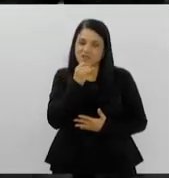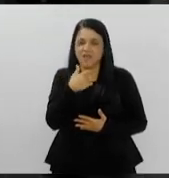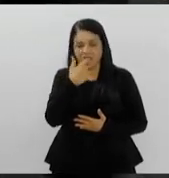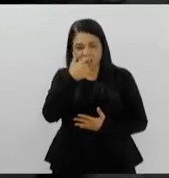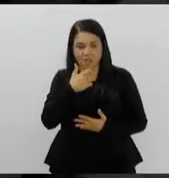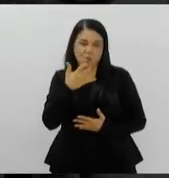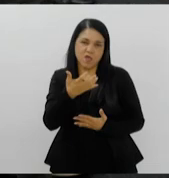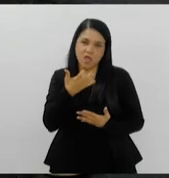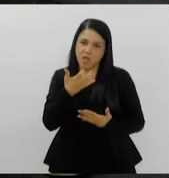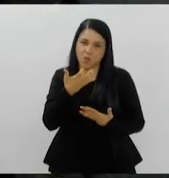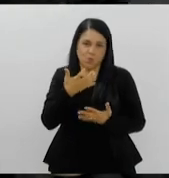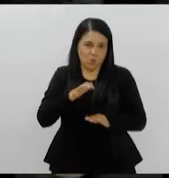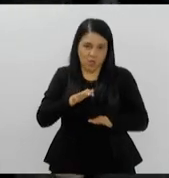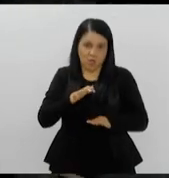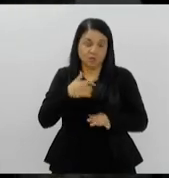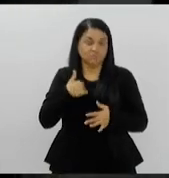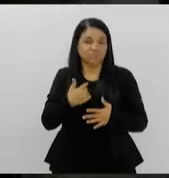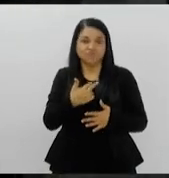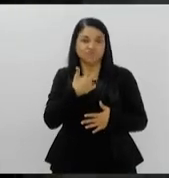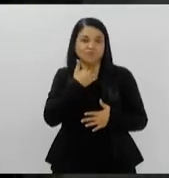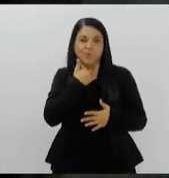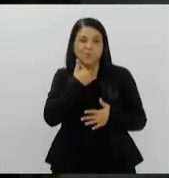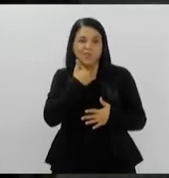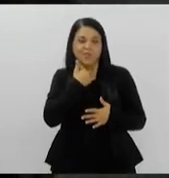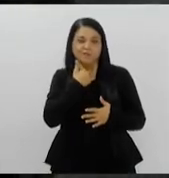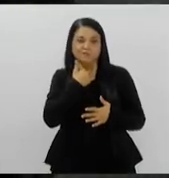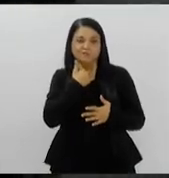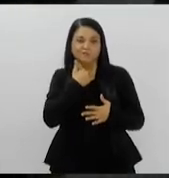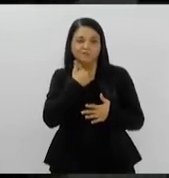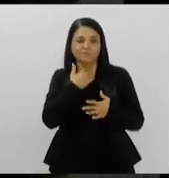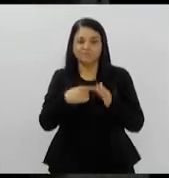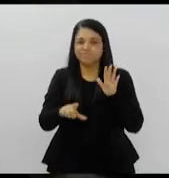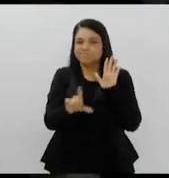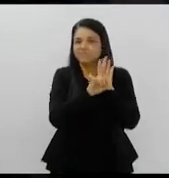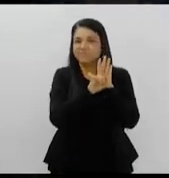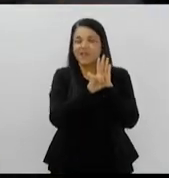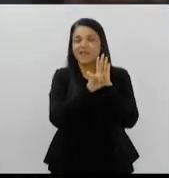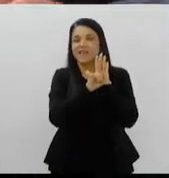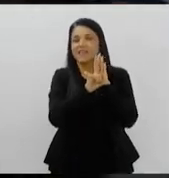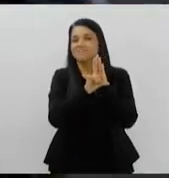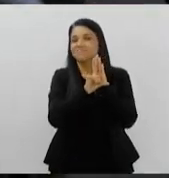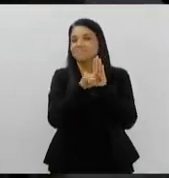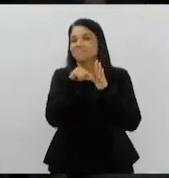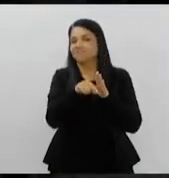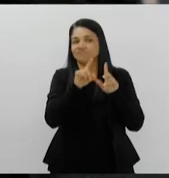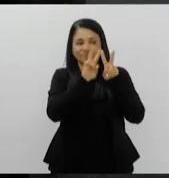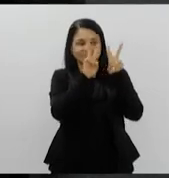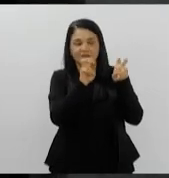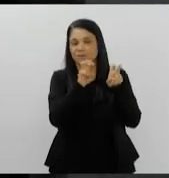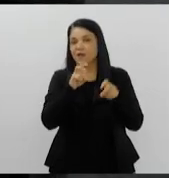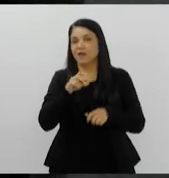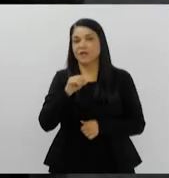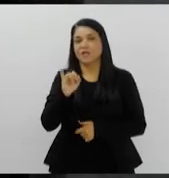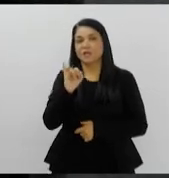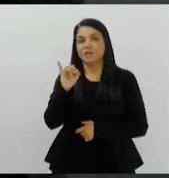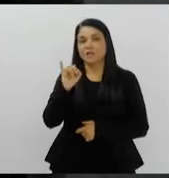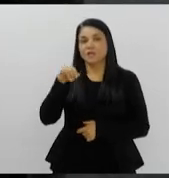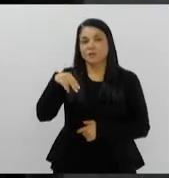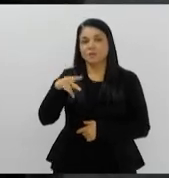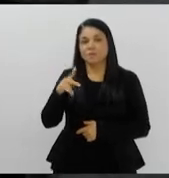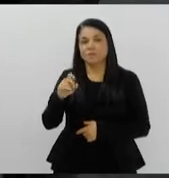nós não podemos legislar sobre imposto de renda, só a União. O governador não tem autoridade de Perfeito.